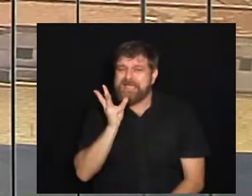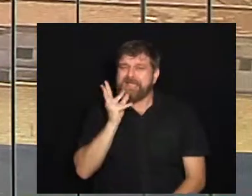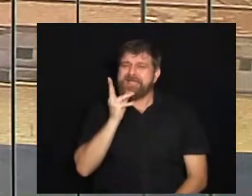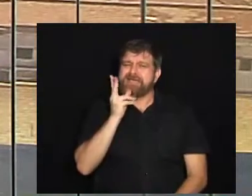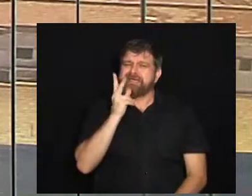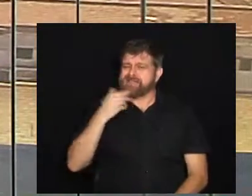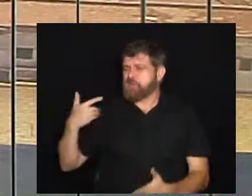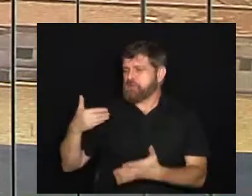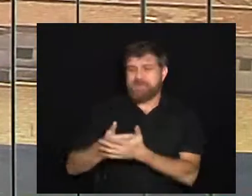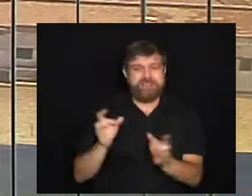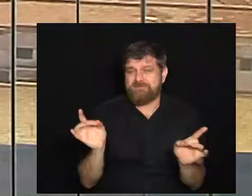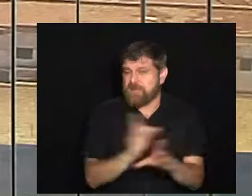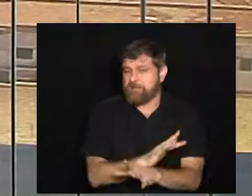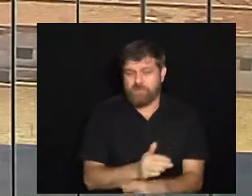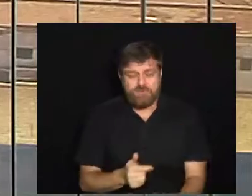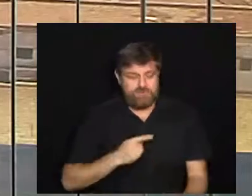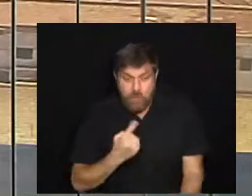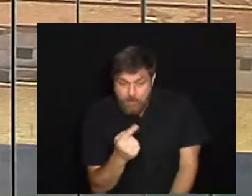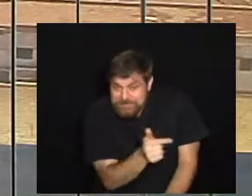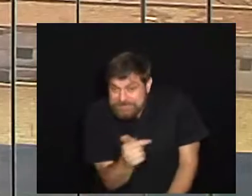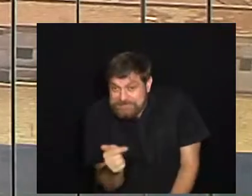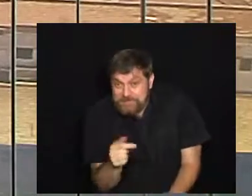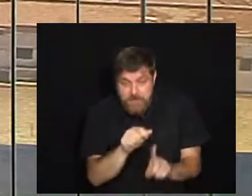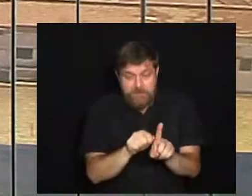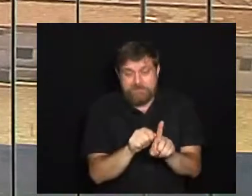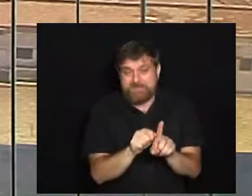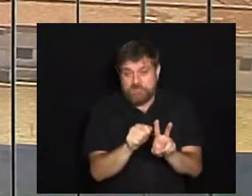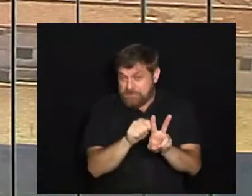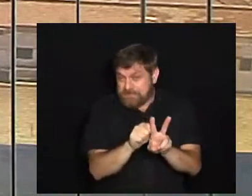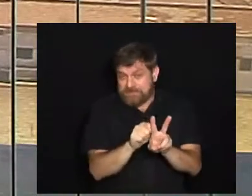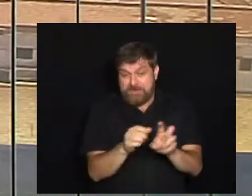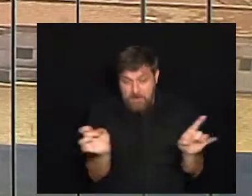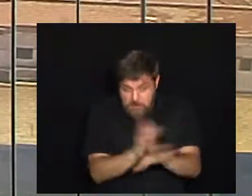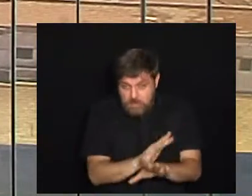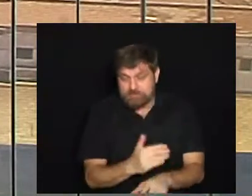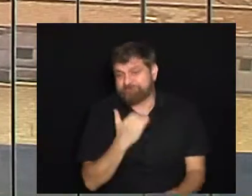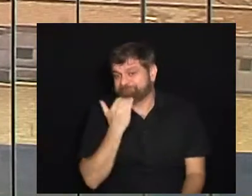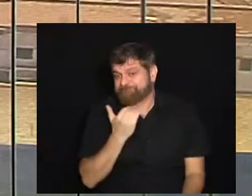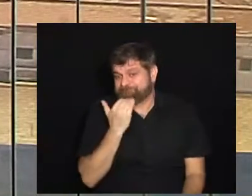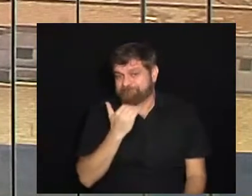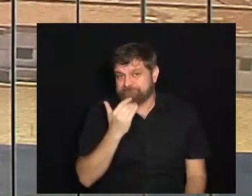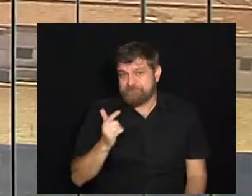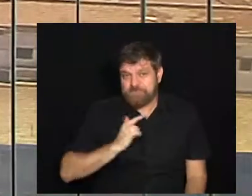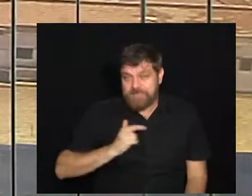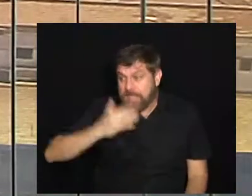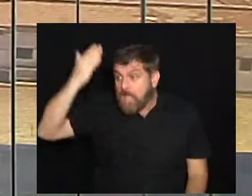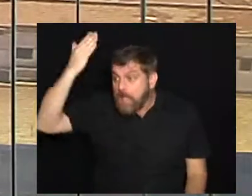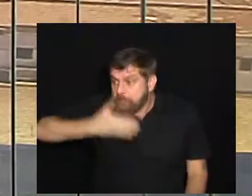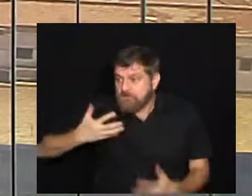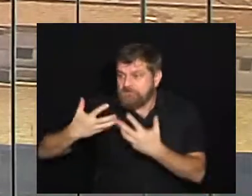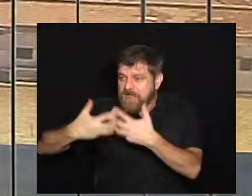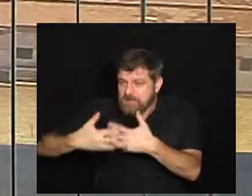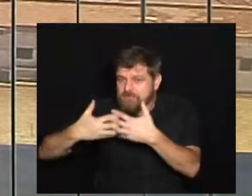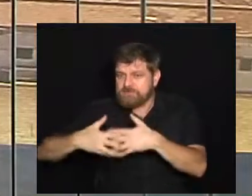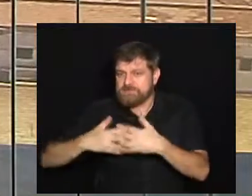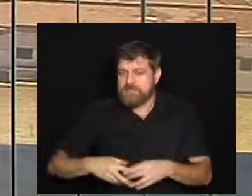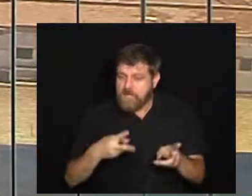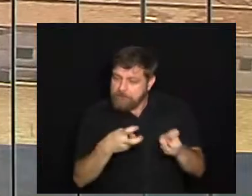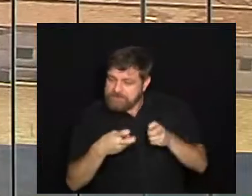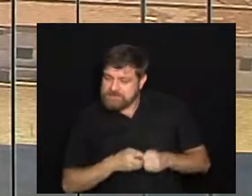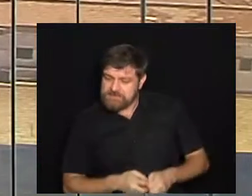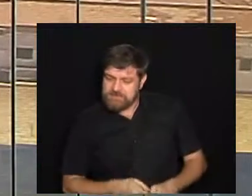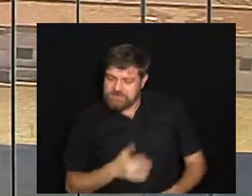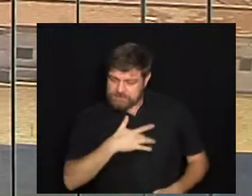para ficar pronto não vai ficar pronto nem uma semana nem um mês em dois meses até comprovar que funcionou depois vê se ter efeito